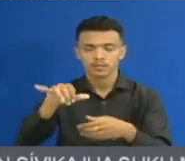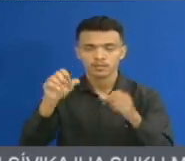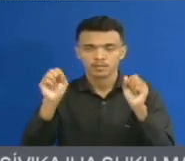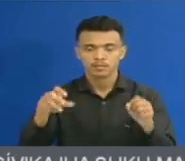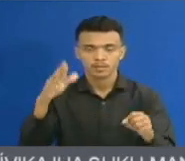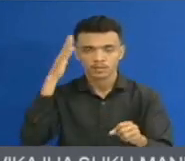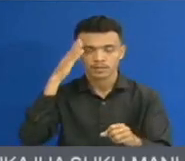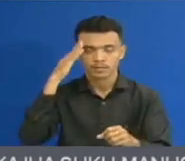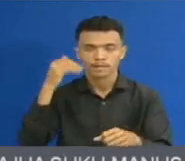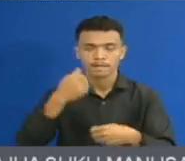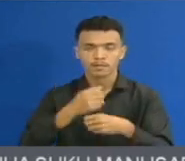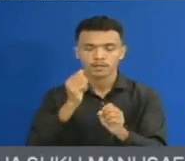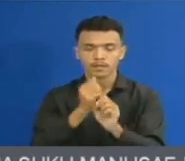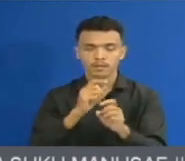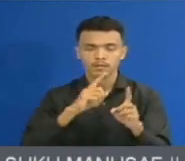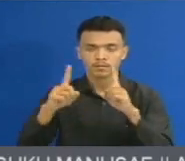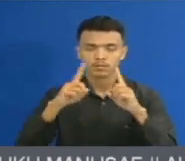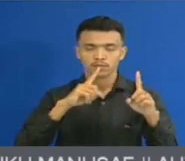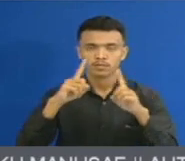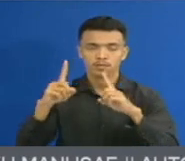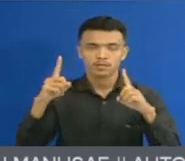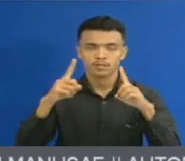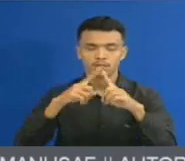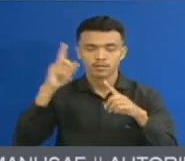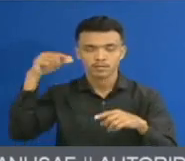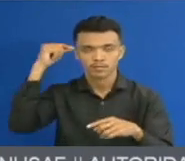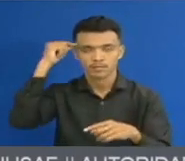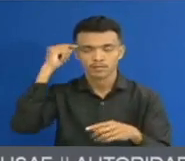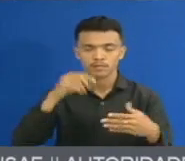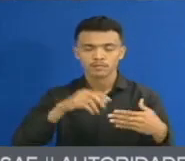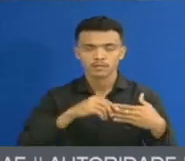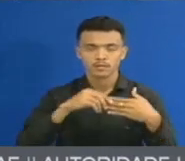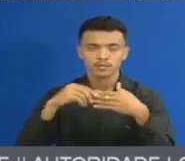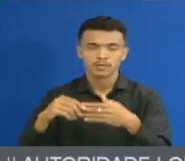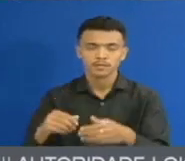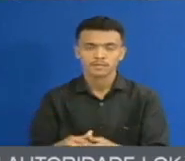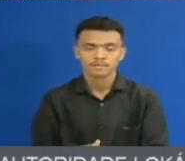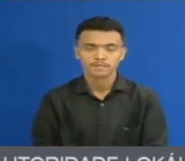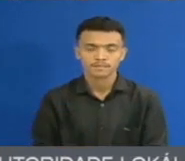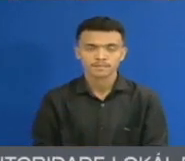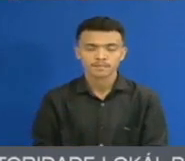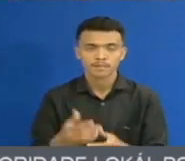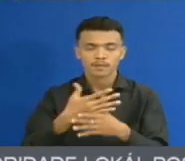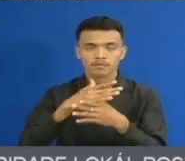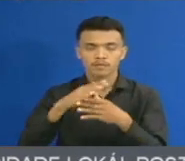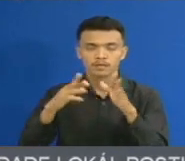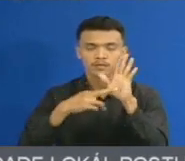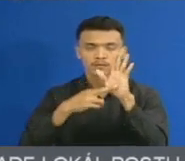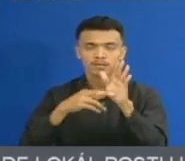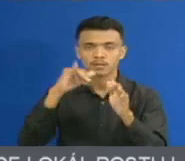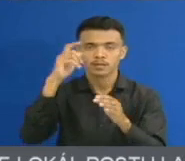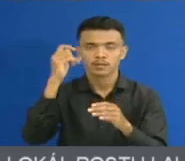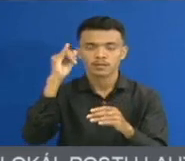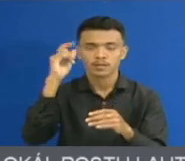bele halo crítica va a itania governo be makaer halo desenvolvimento. Desseminação relatório